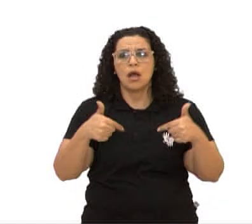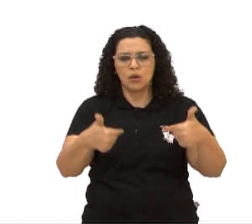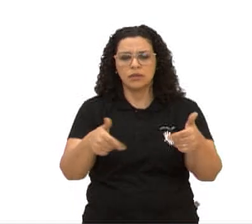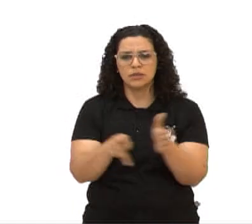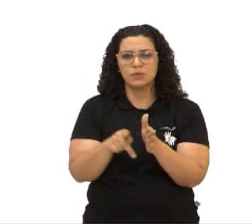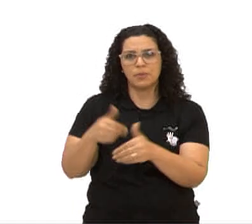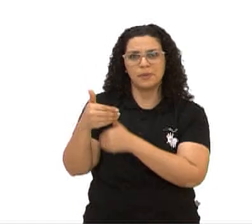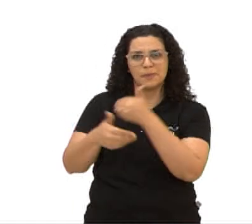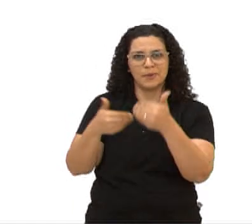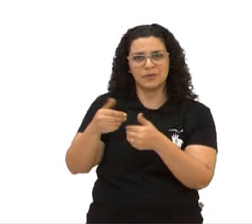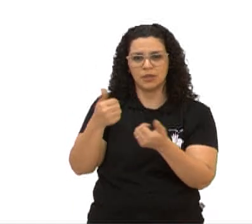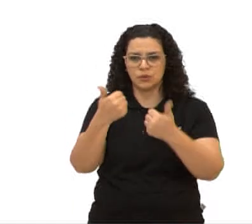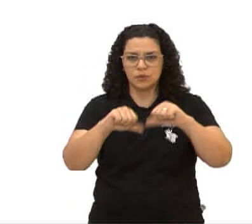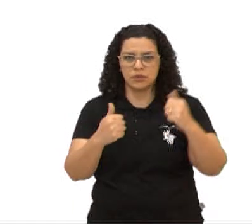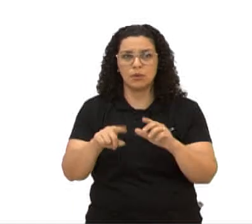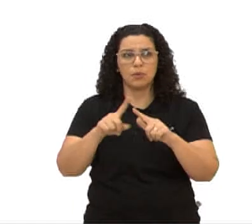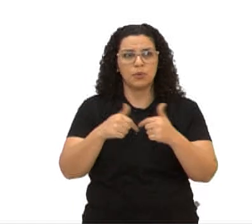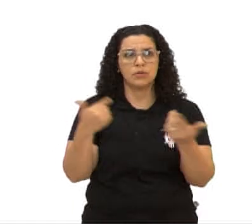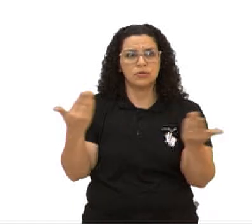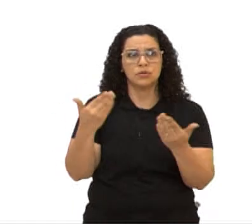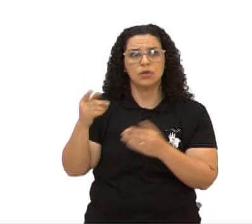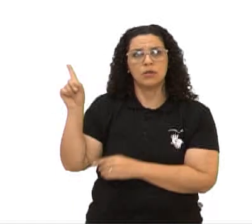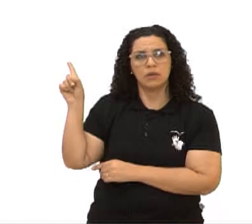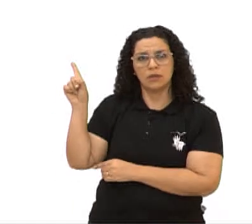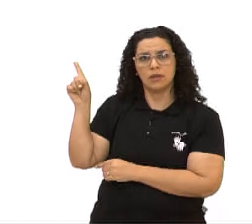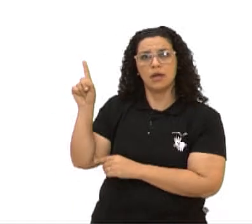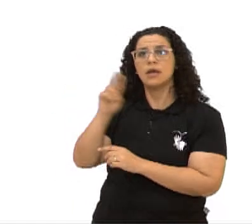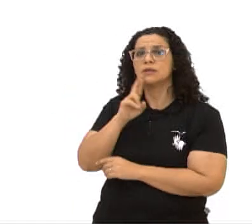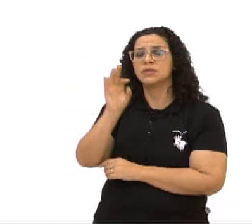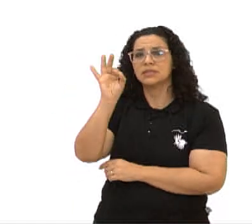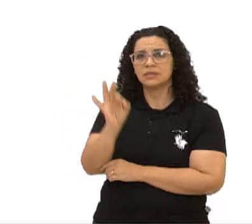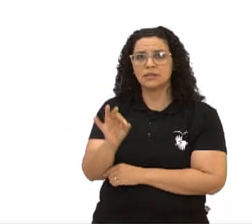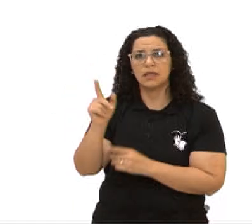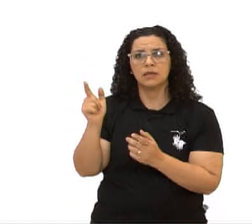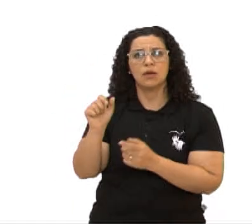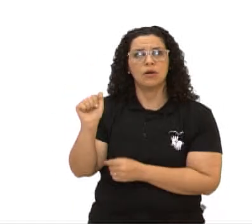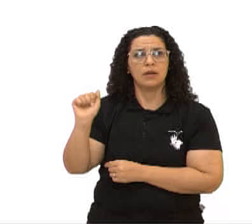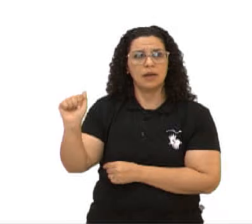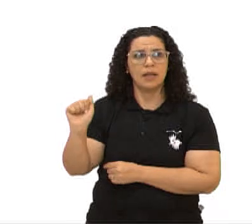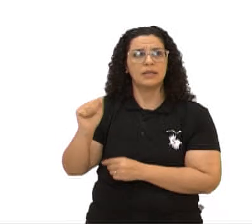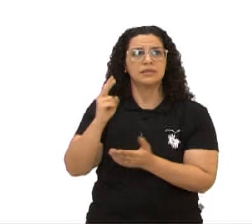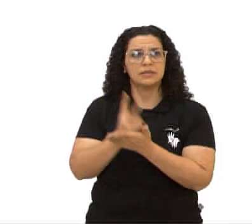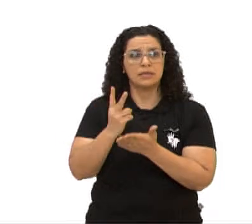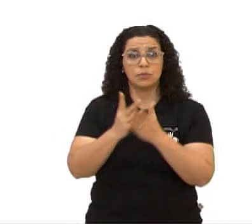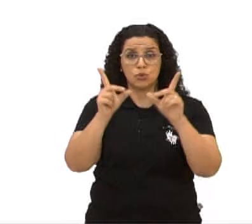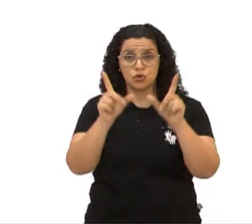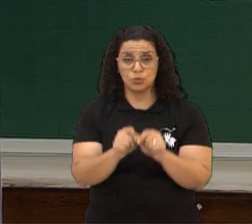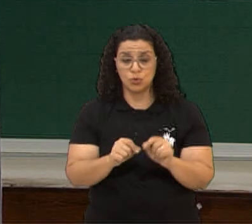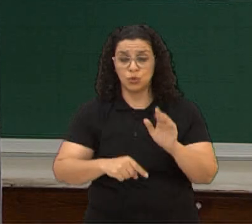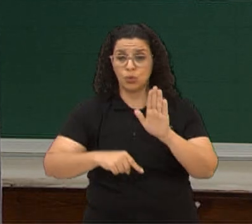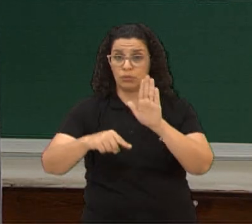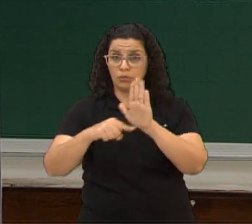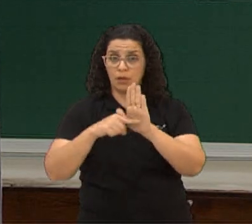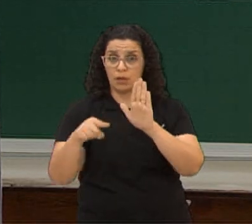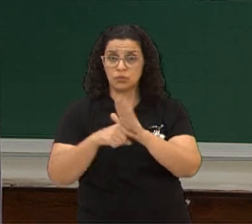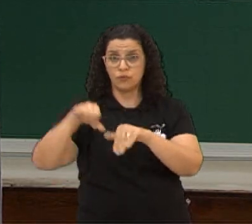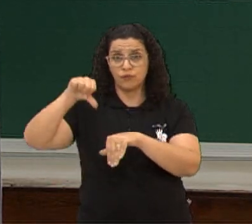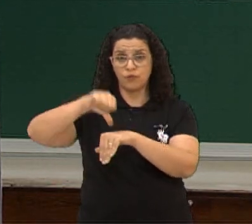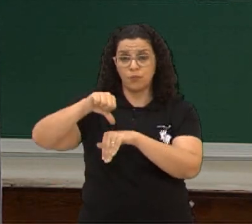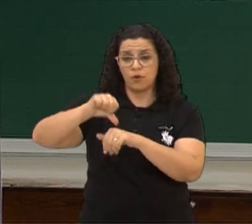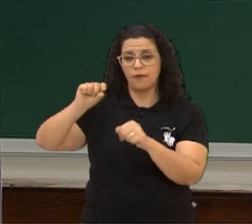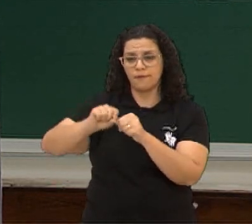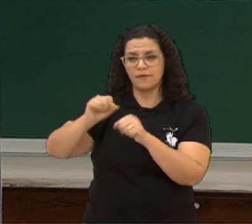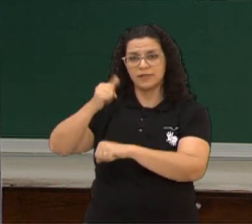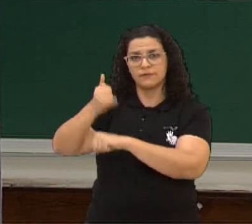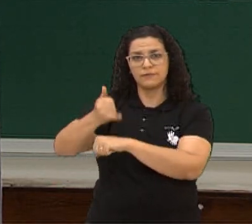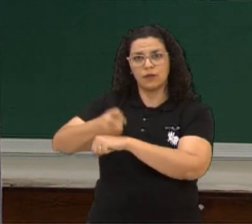desse processo. Então, na eletrólise do nitrato de ferro 2 em solução aquosa, ocorre sempre a redução no polo negativo com a